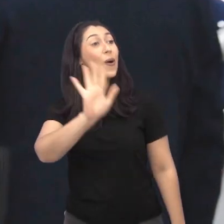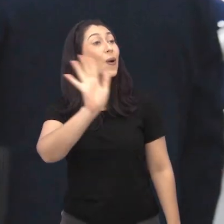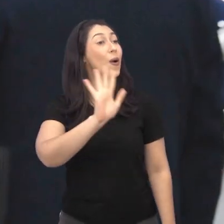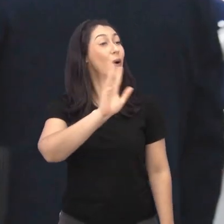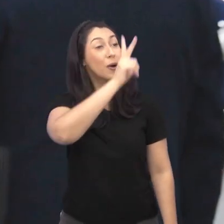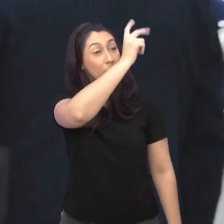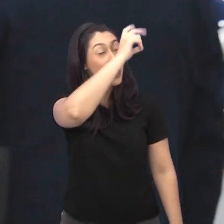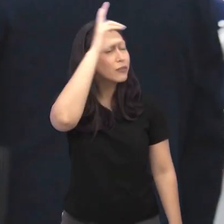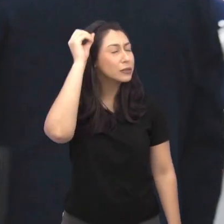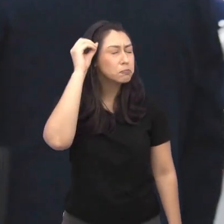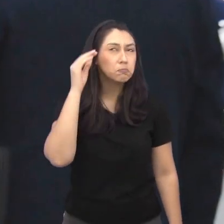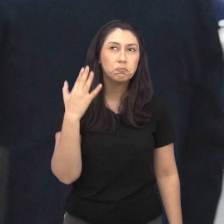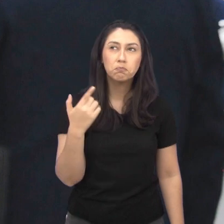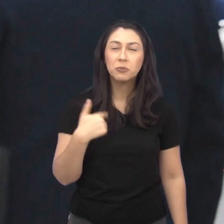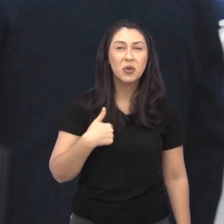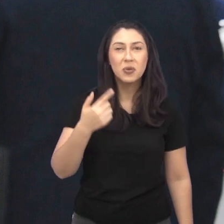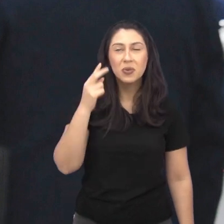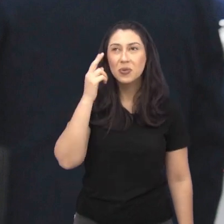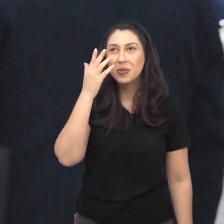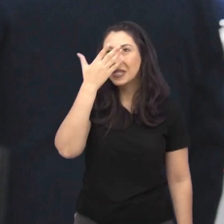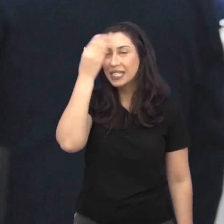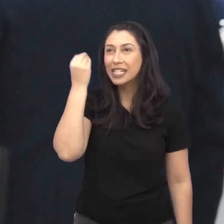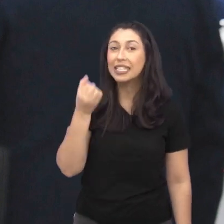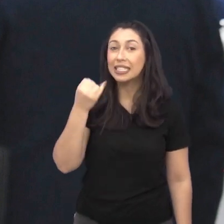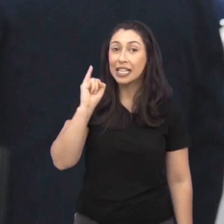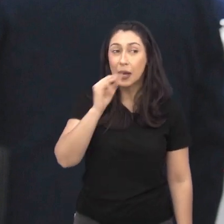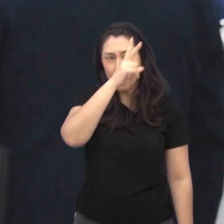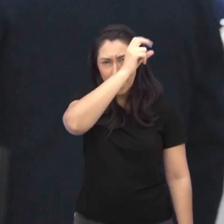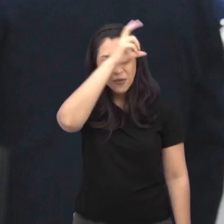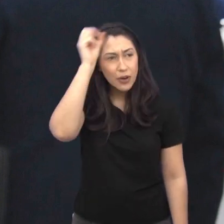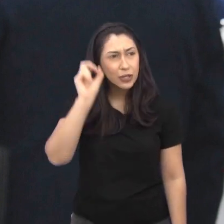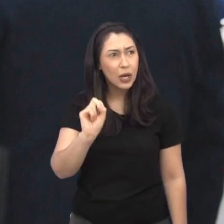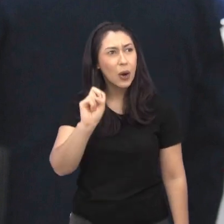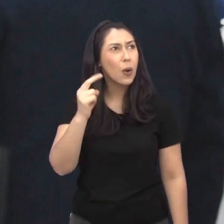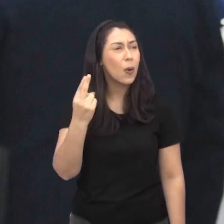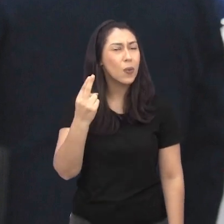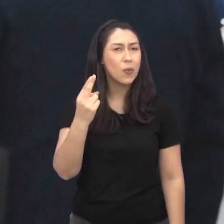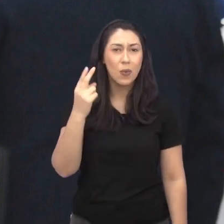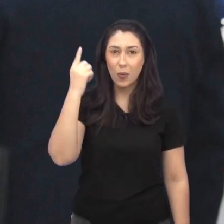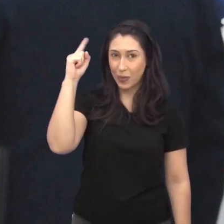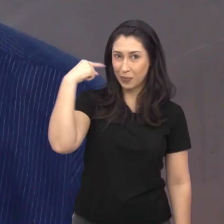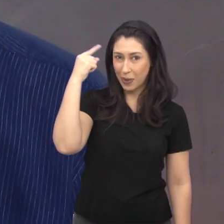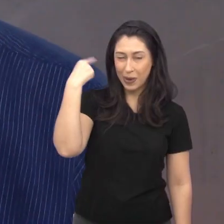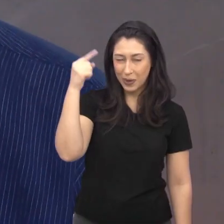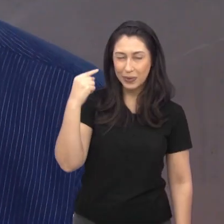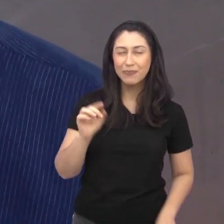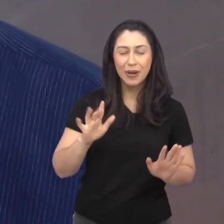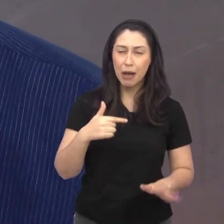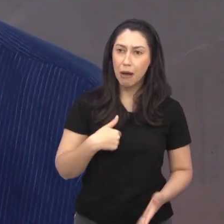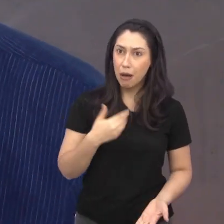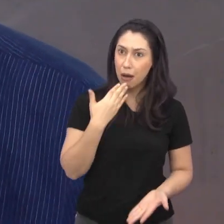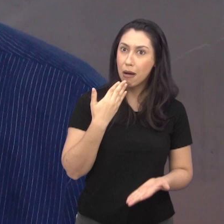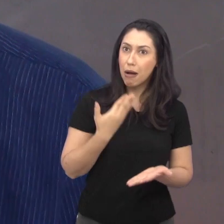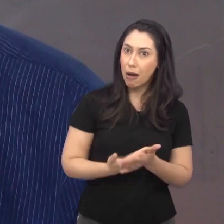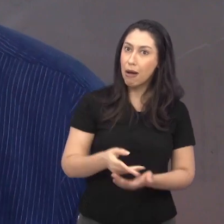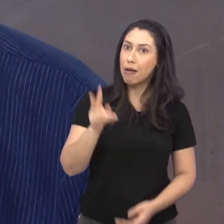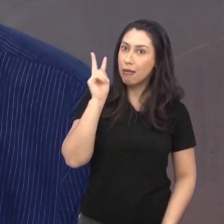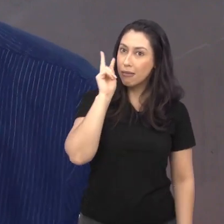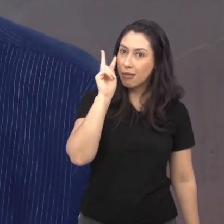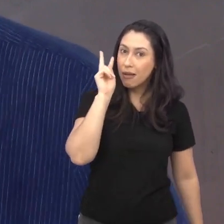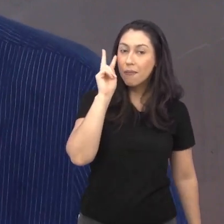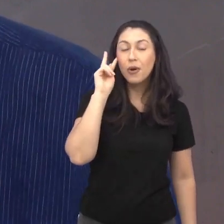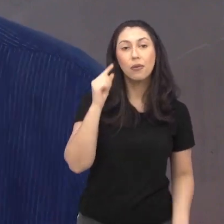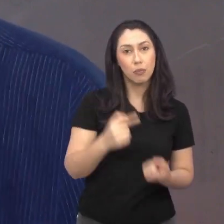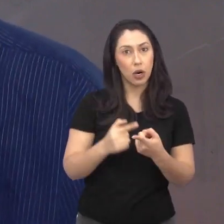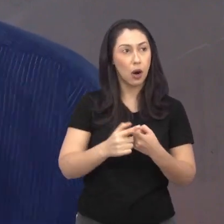prefeito, né? Eu não me lembro mais se ele falou prefeito em português ou alcaide em espanhol, né? Mas eu fiquei impressionado com a memória dele,